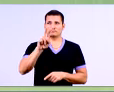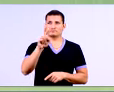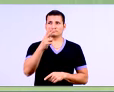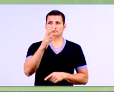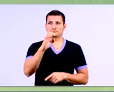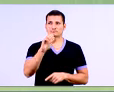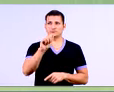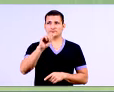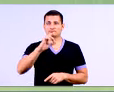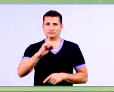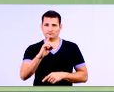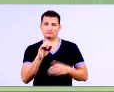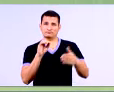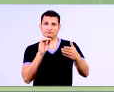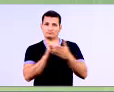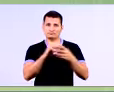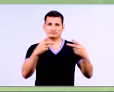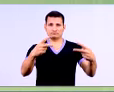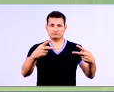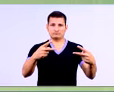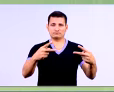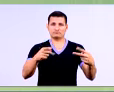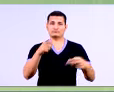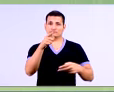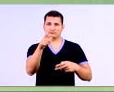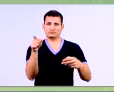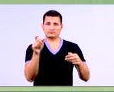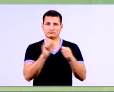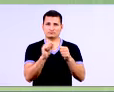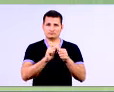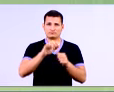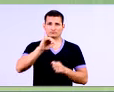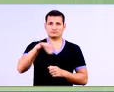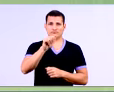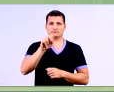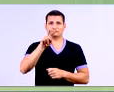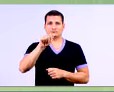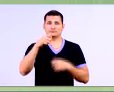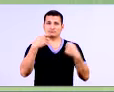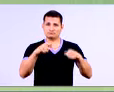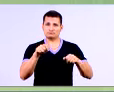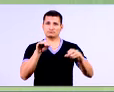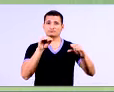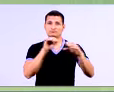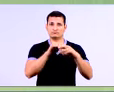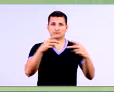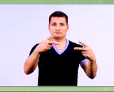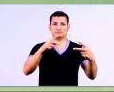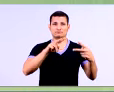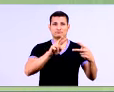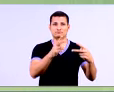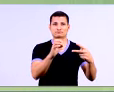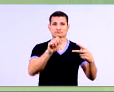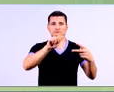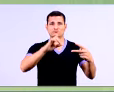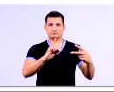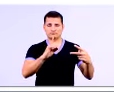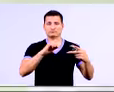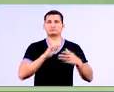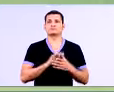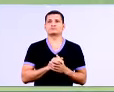esqueçam, o que vocês forem fazer com a declaração de JavaScript tem que ser dentro da tag head,